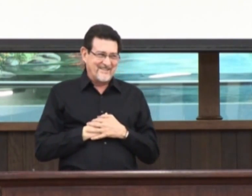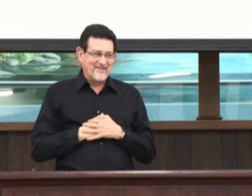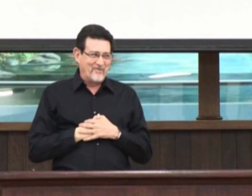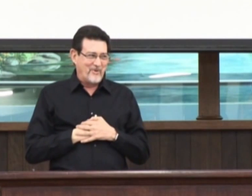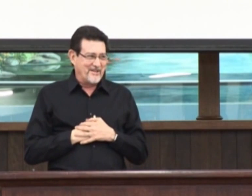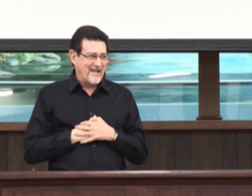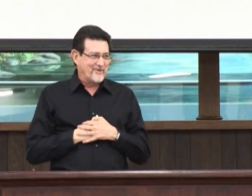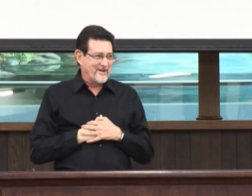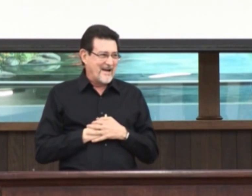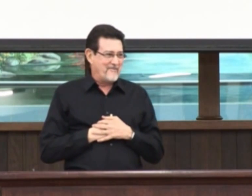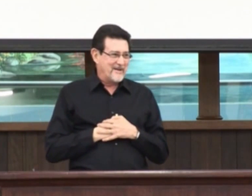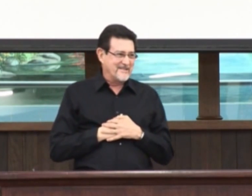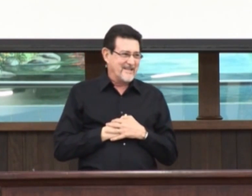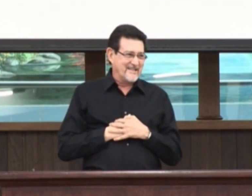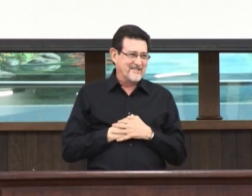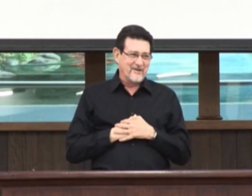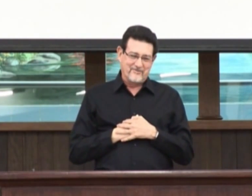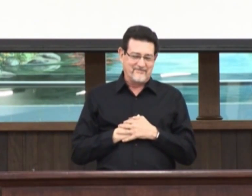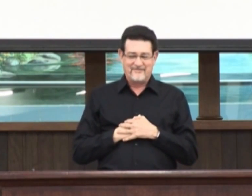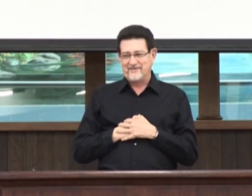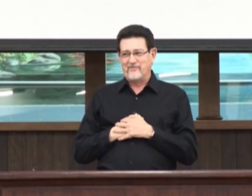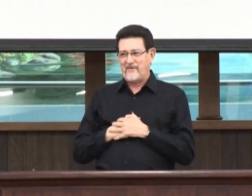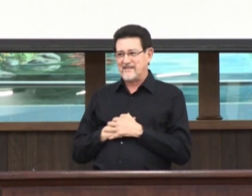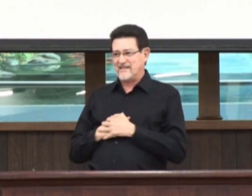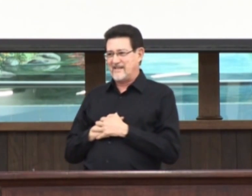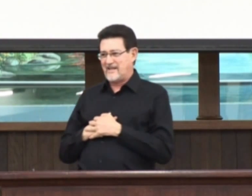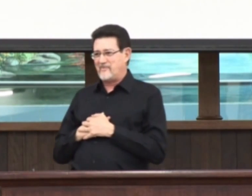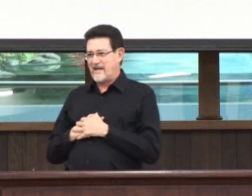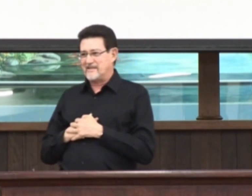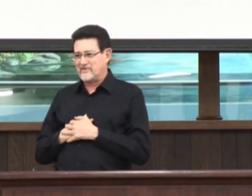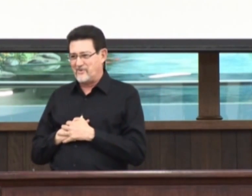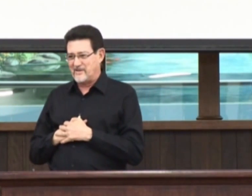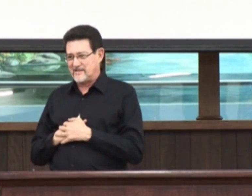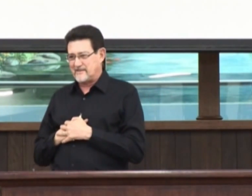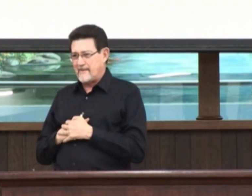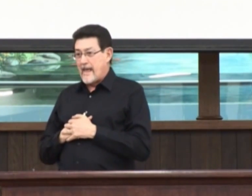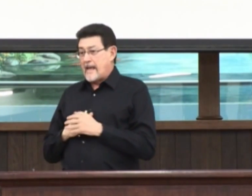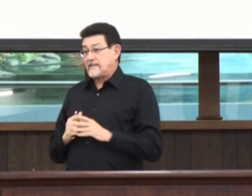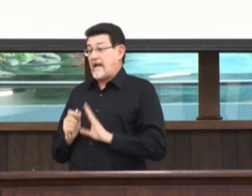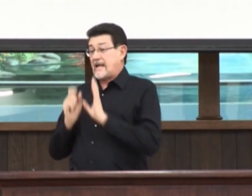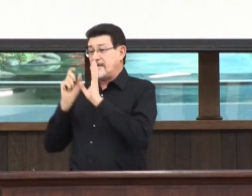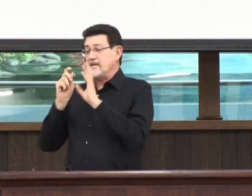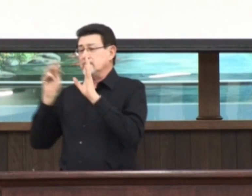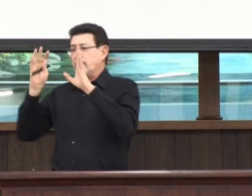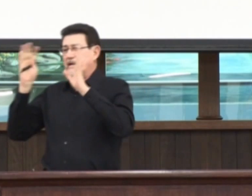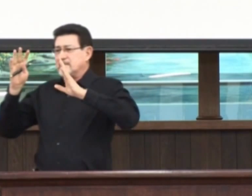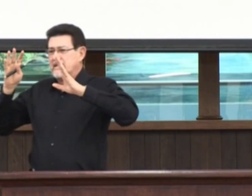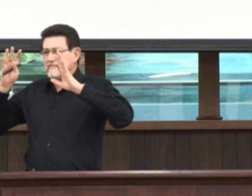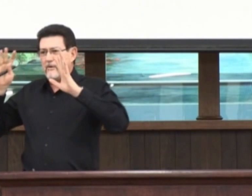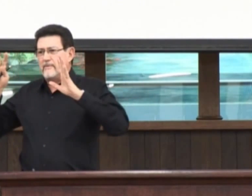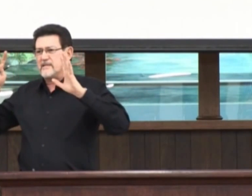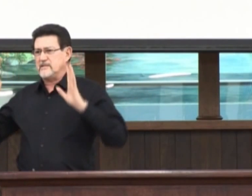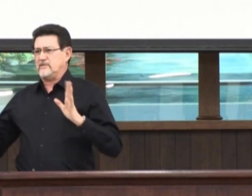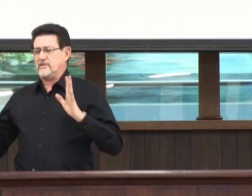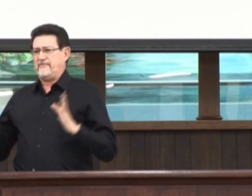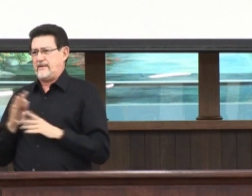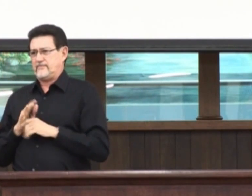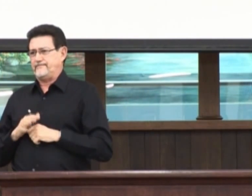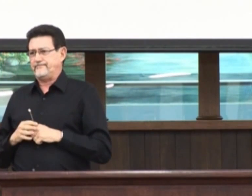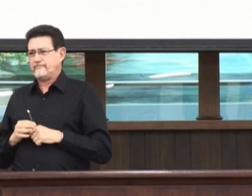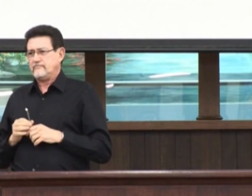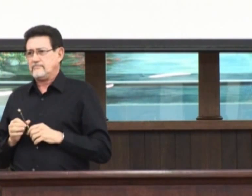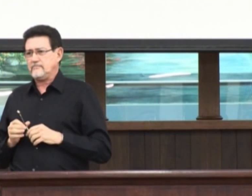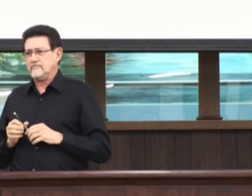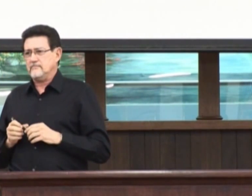Eles não podem adorar, mas eles não fazem determinadas coisas. Quer dizer, ateísmo parece que não existe de